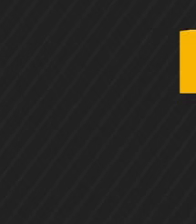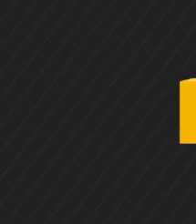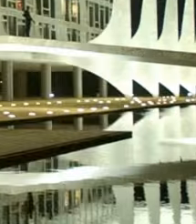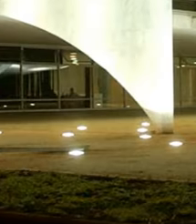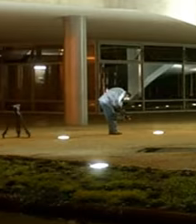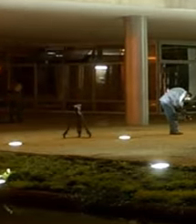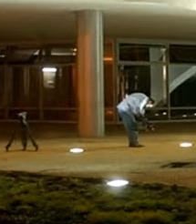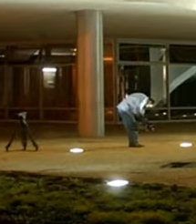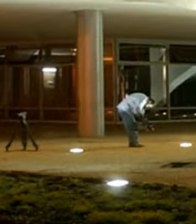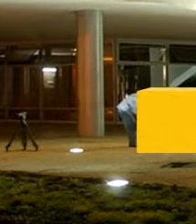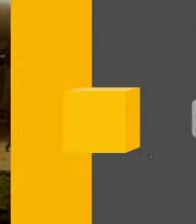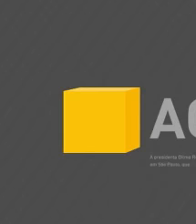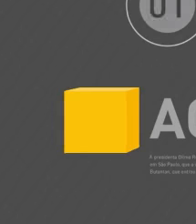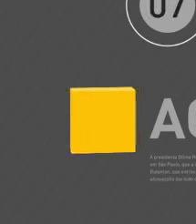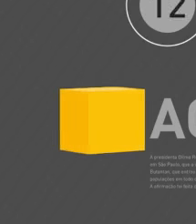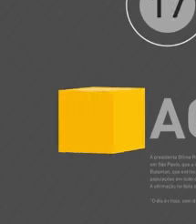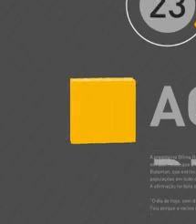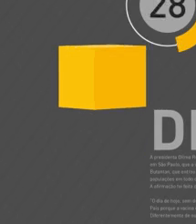ae